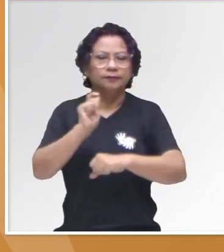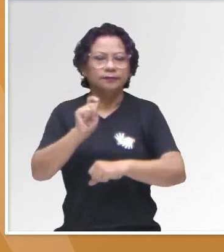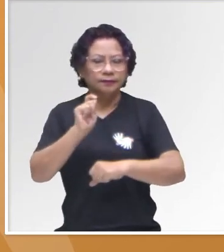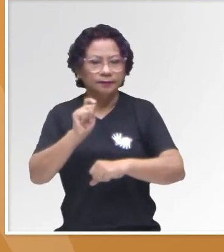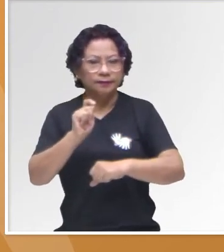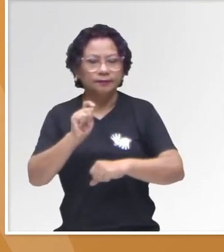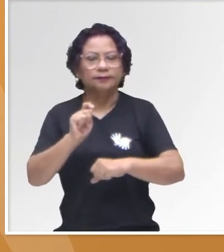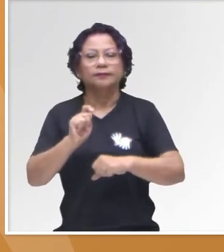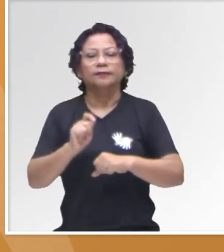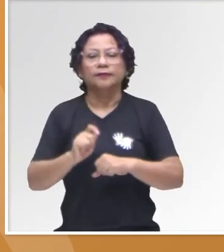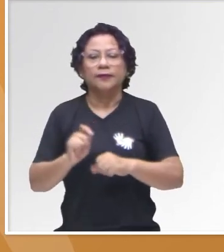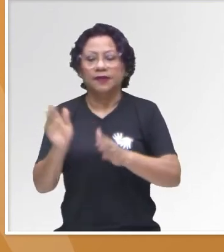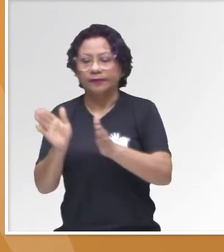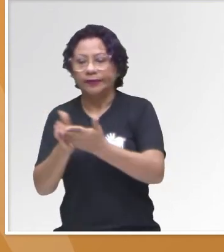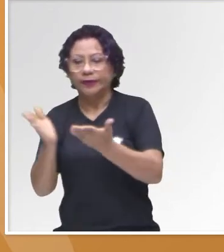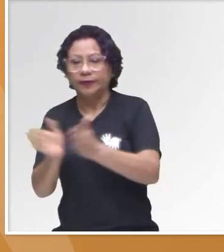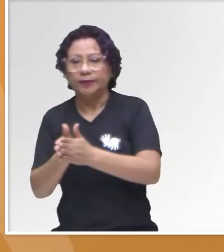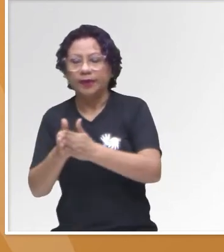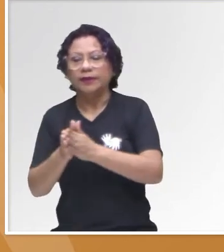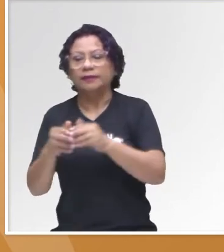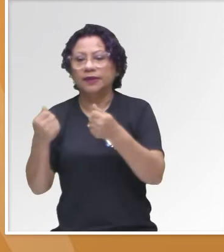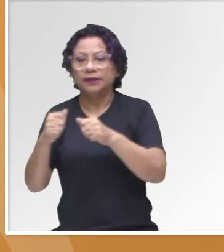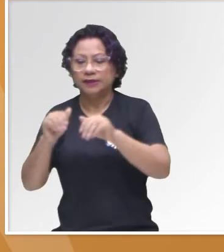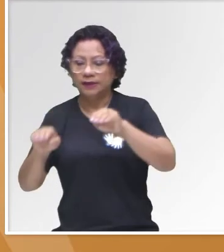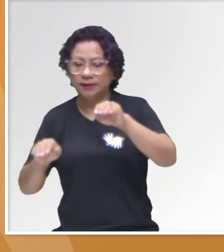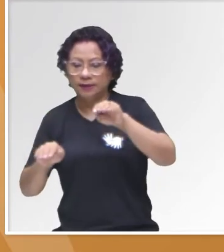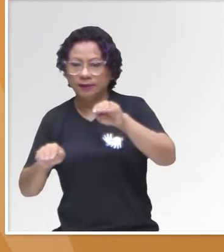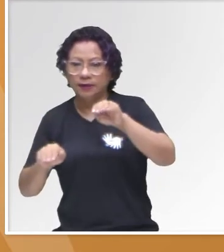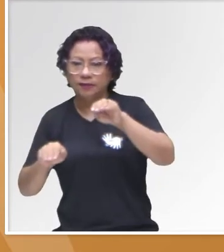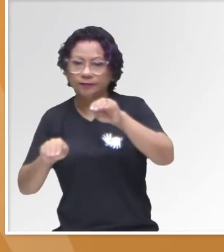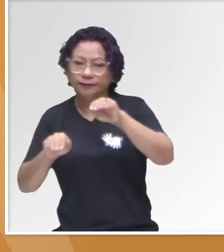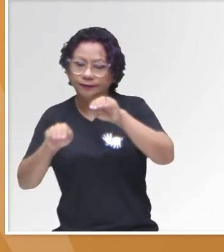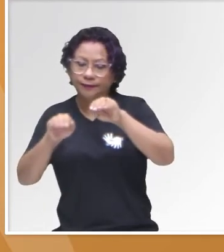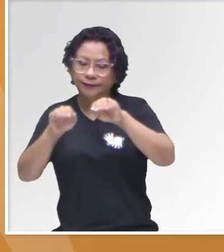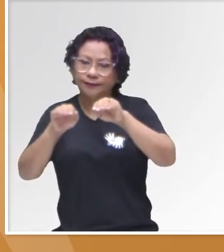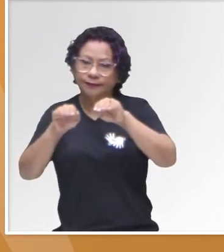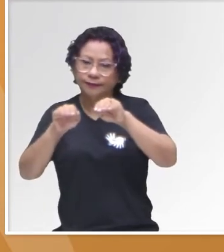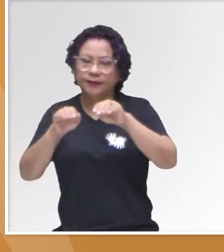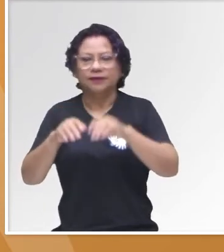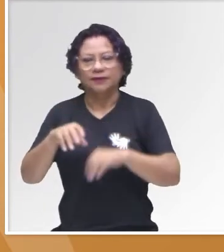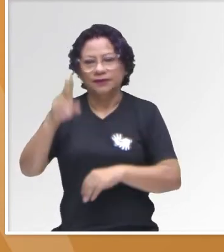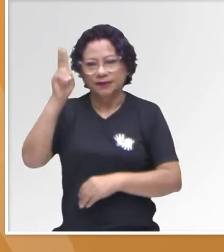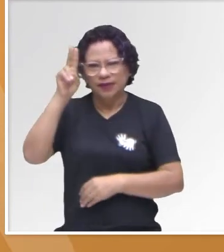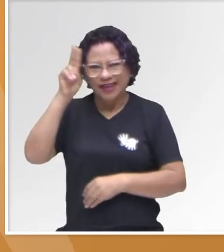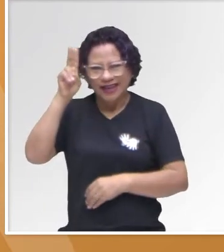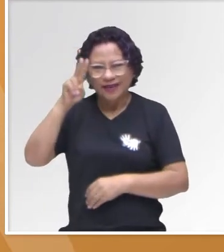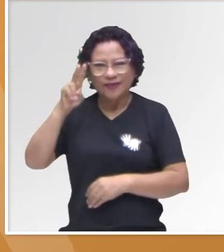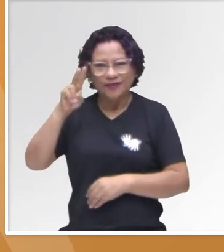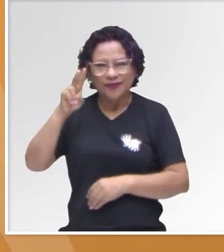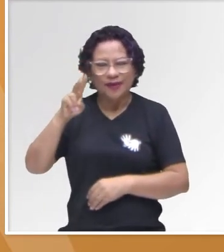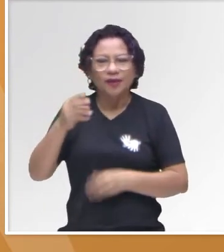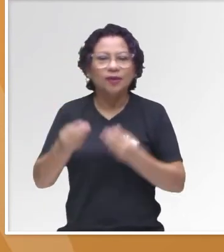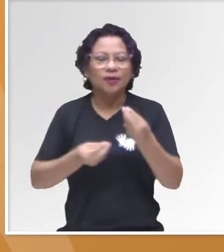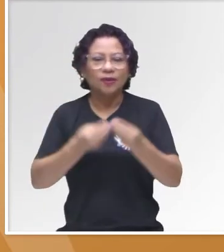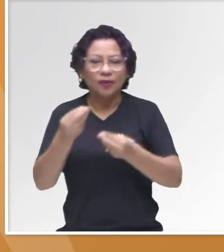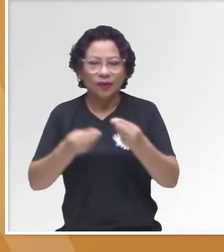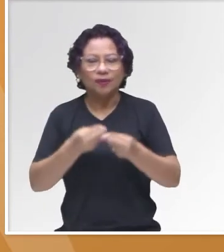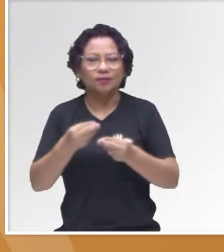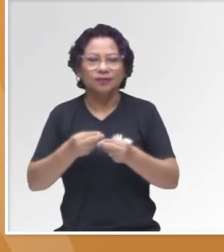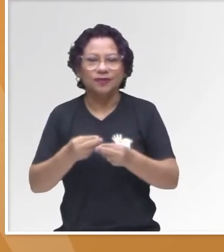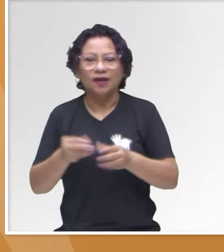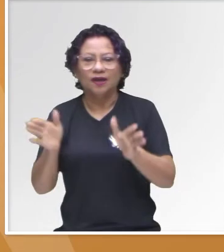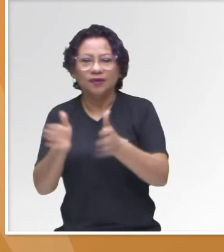pobreza, né? Então eu faço uma análise, né? Há 10 anos atrás, como é que estava a situação da pobreza em Buenos Aires,